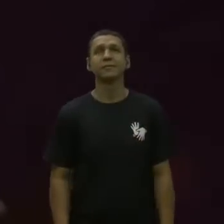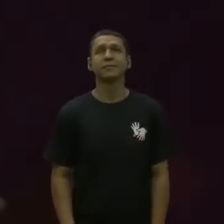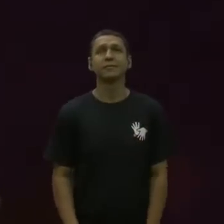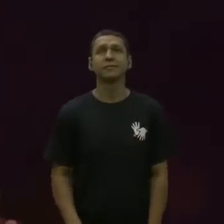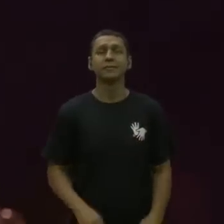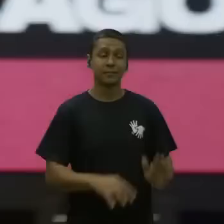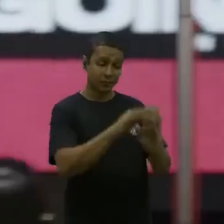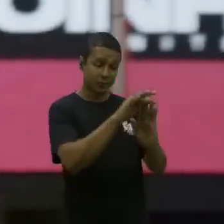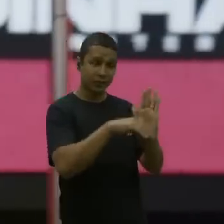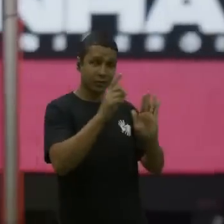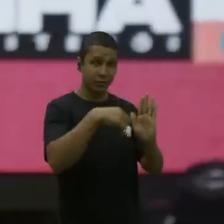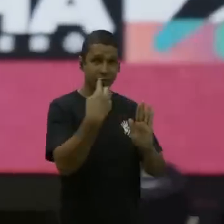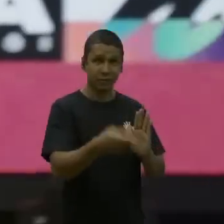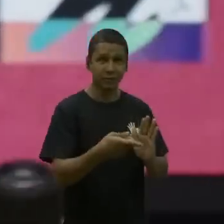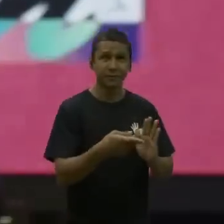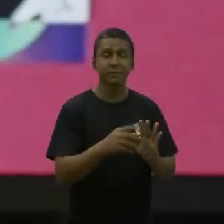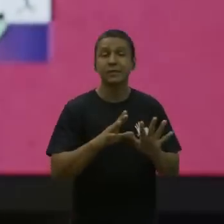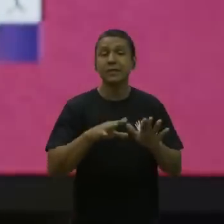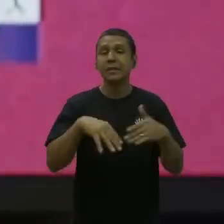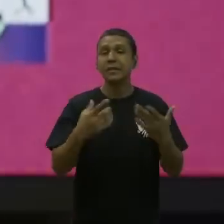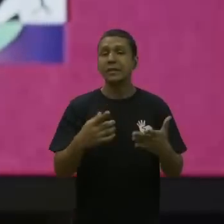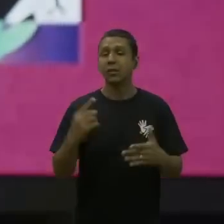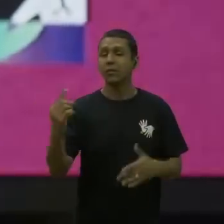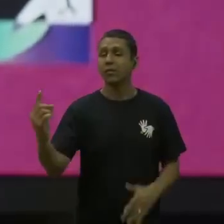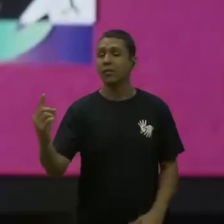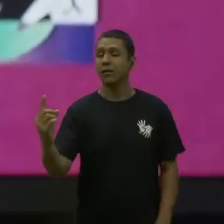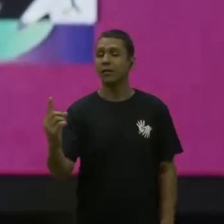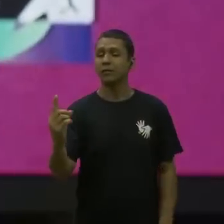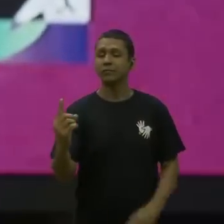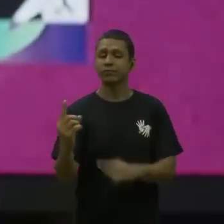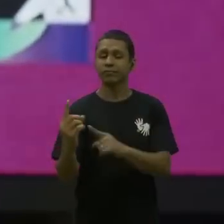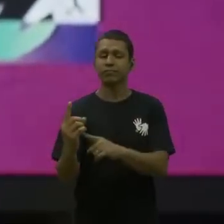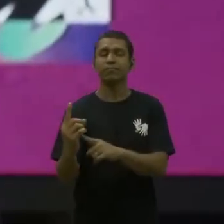Tanto que o texto seguinte diz: e então ela chegou.